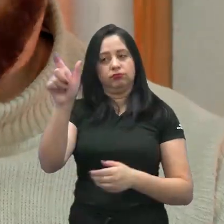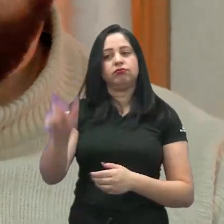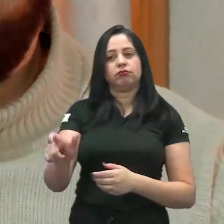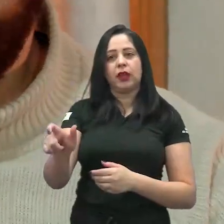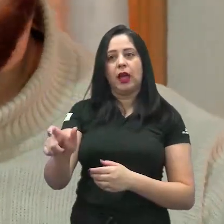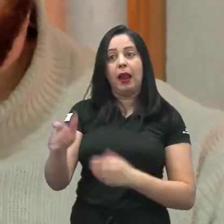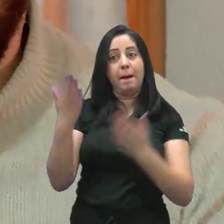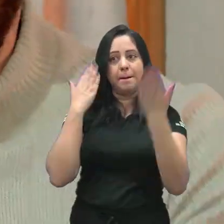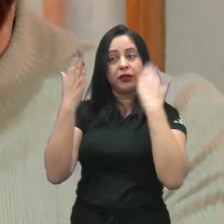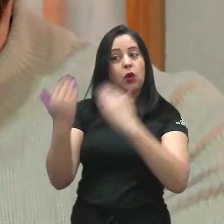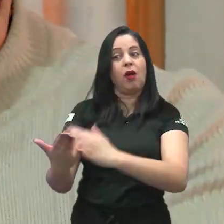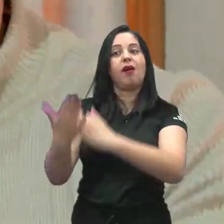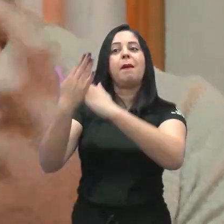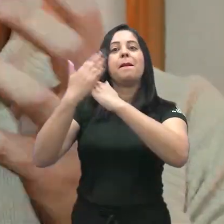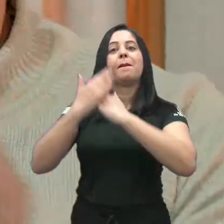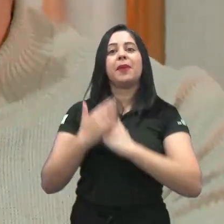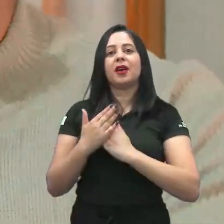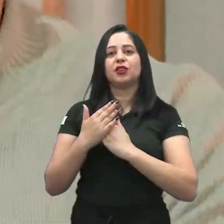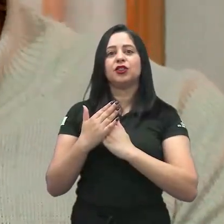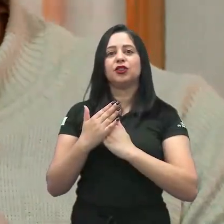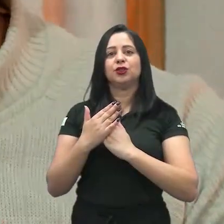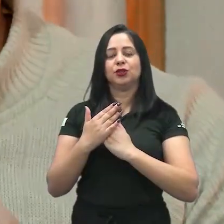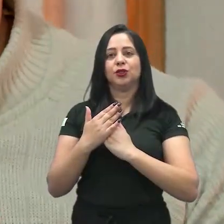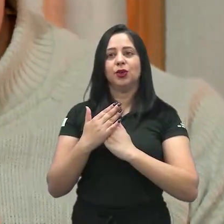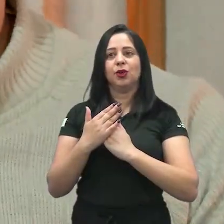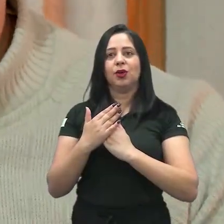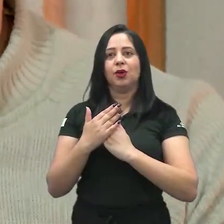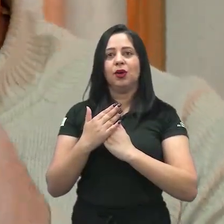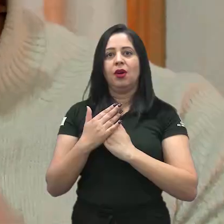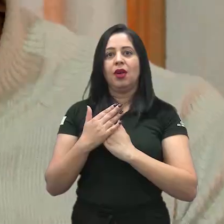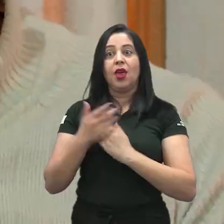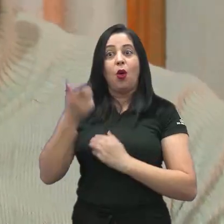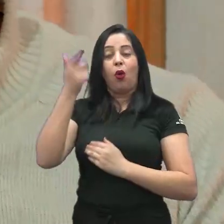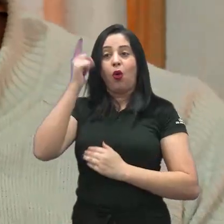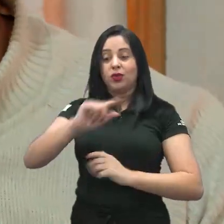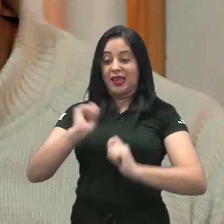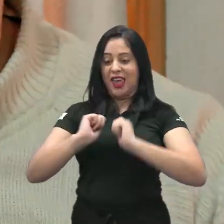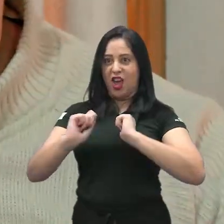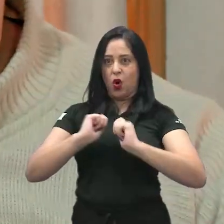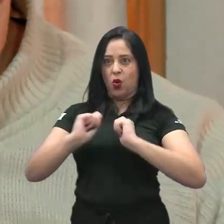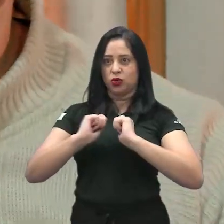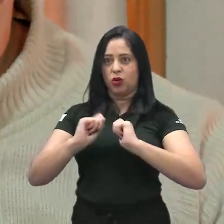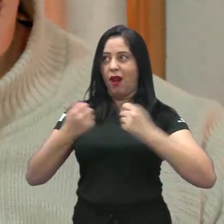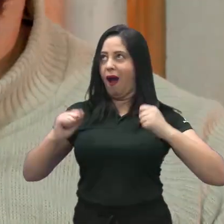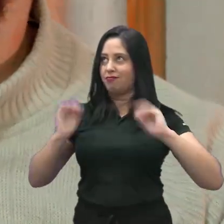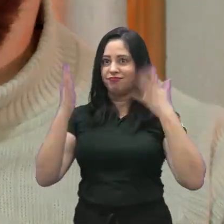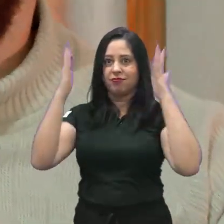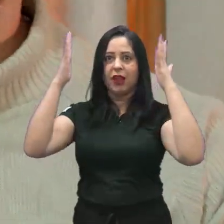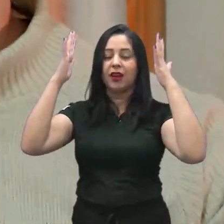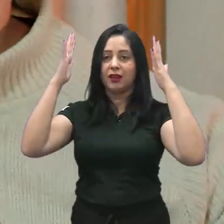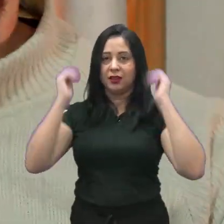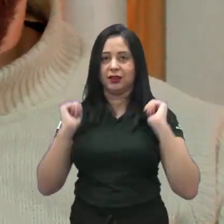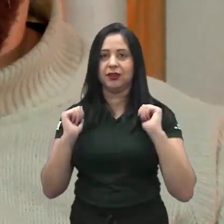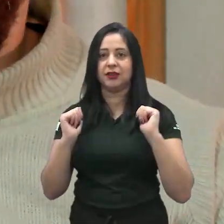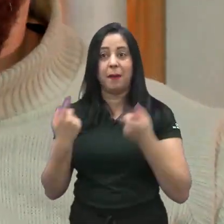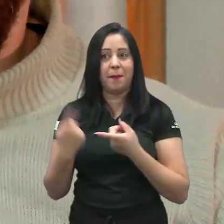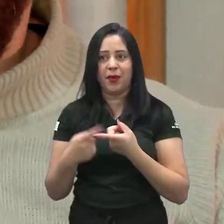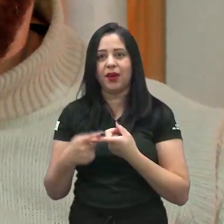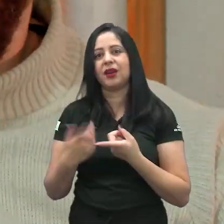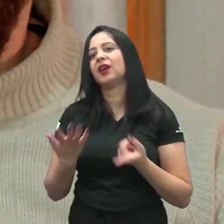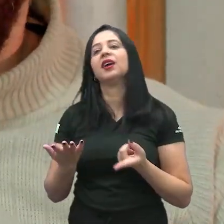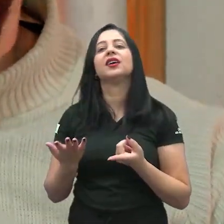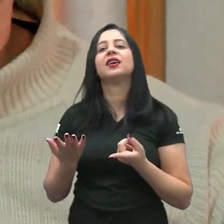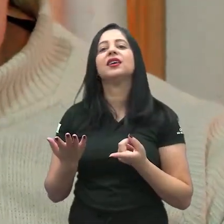a basicamente quebrar esse bloqueio, sabe? Aprender a controlar as minhas crises, que eu acho que foi o mais difícil.